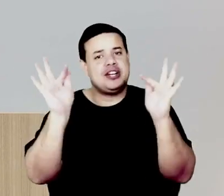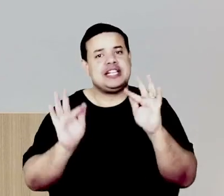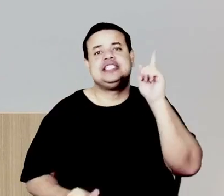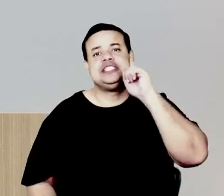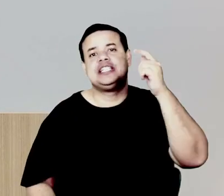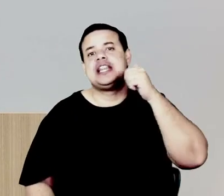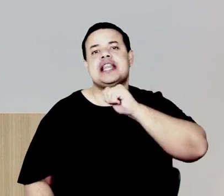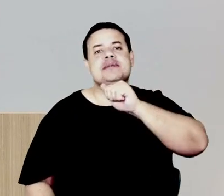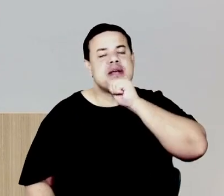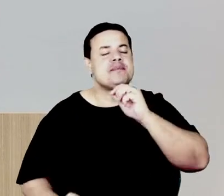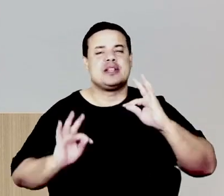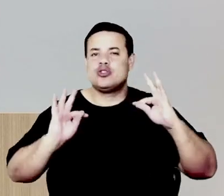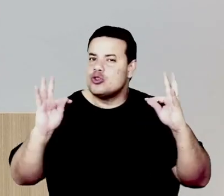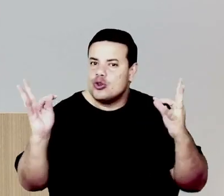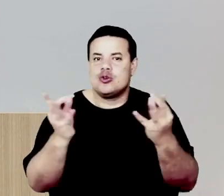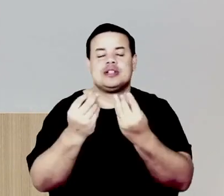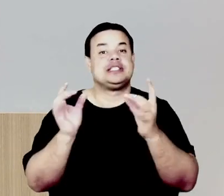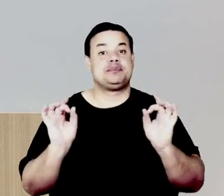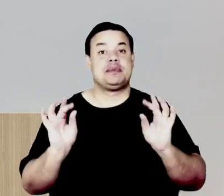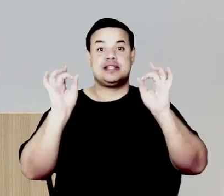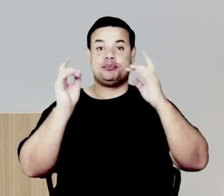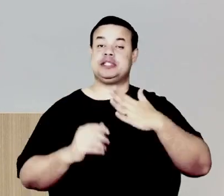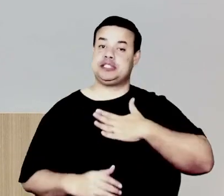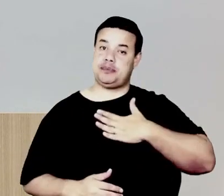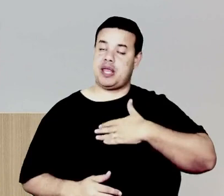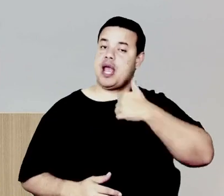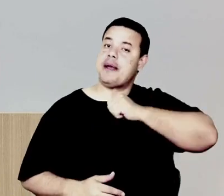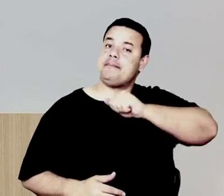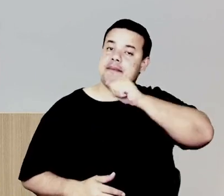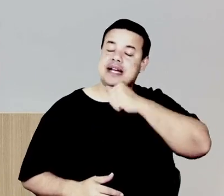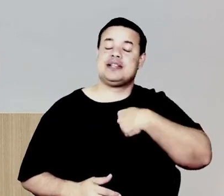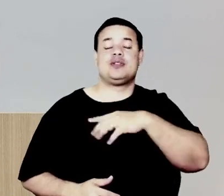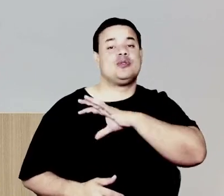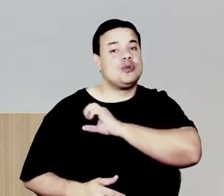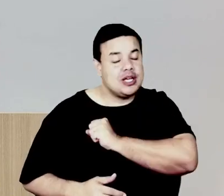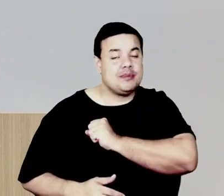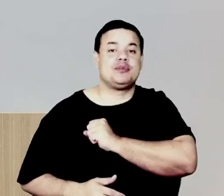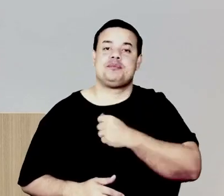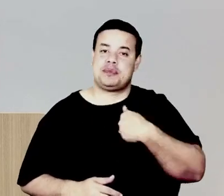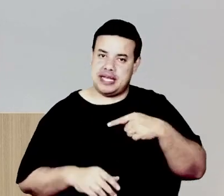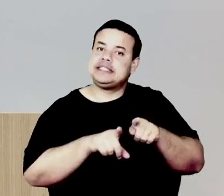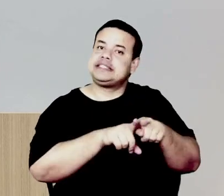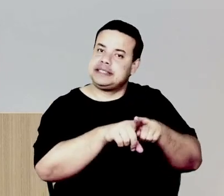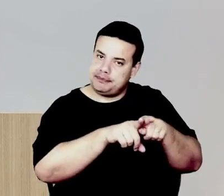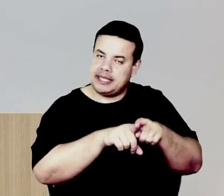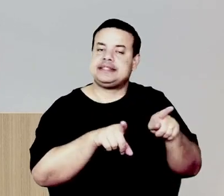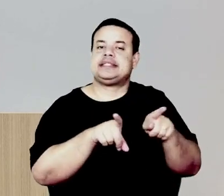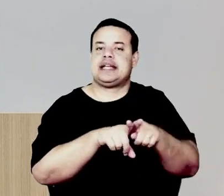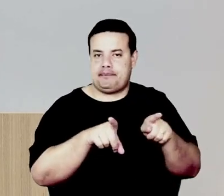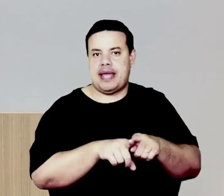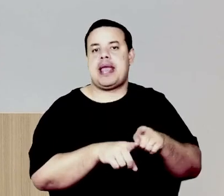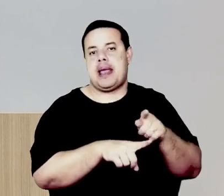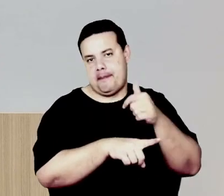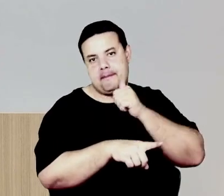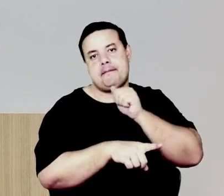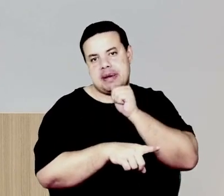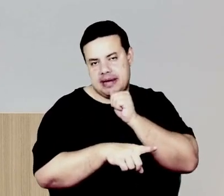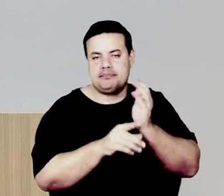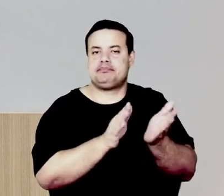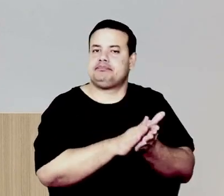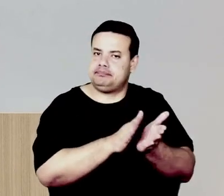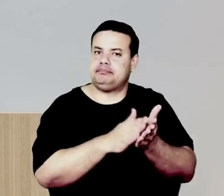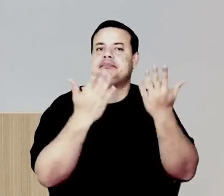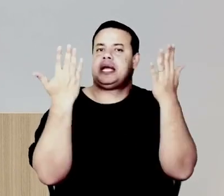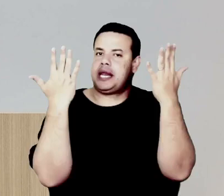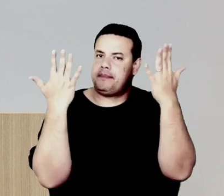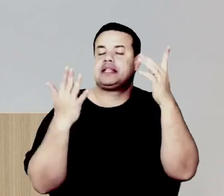eu amo muito, e minhas irmãs, que também são mamãe. Parabéns pelo dia. Eu sei que é um dia muito importante, afinal de